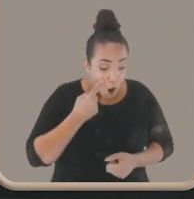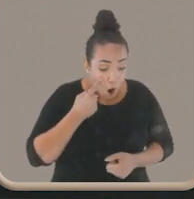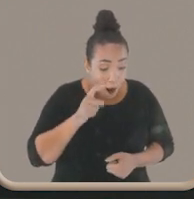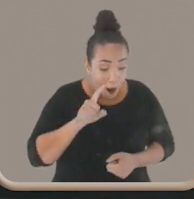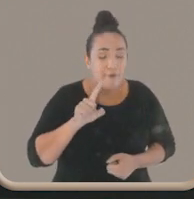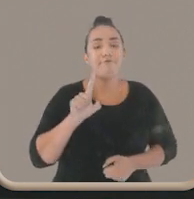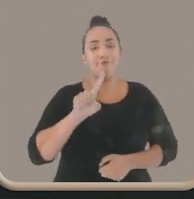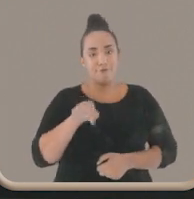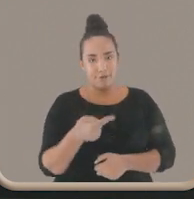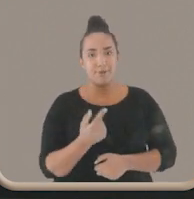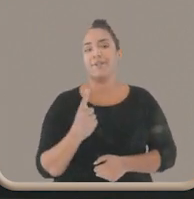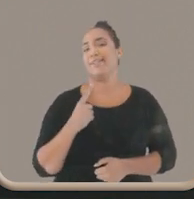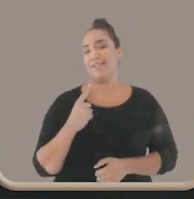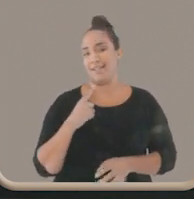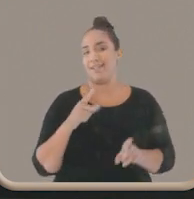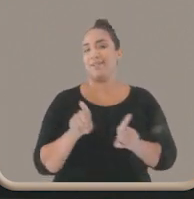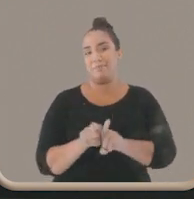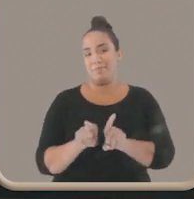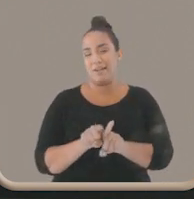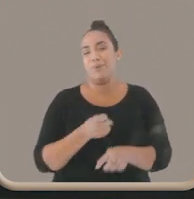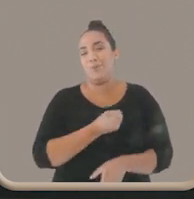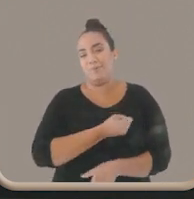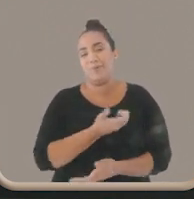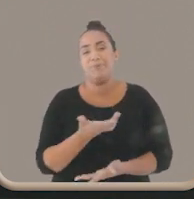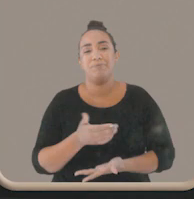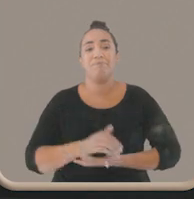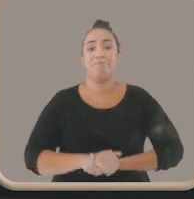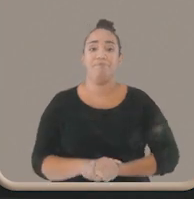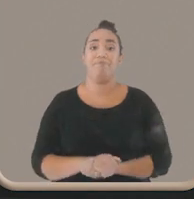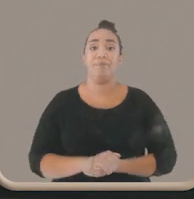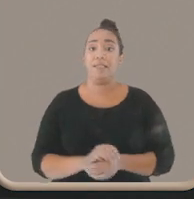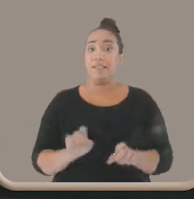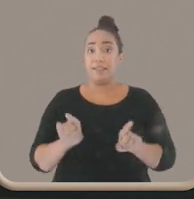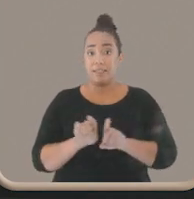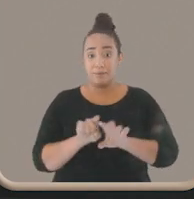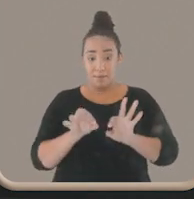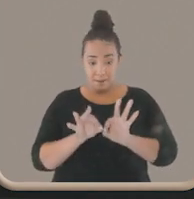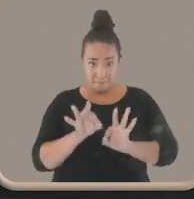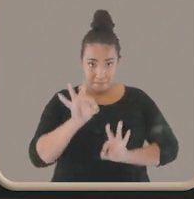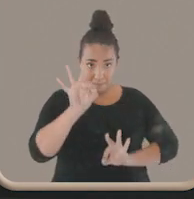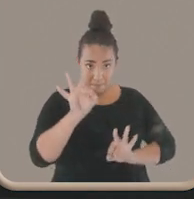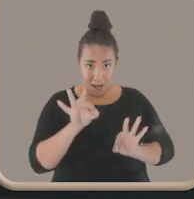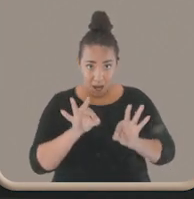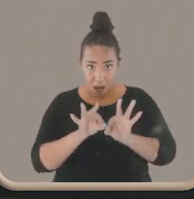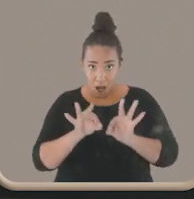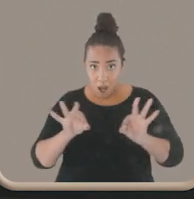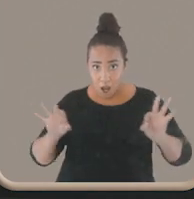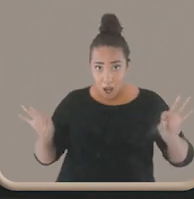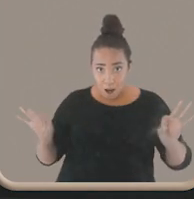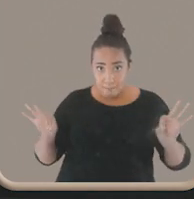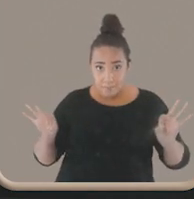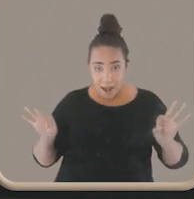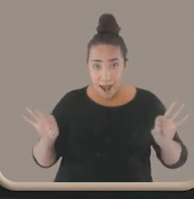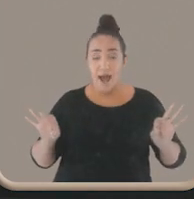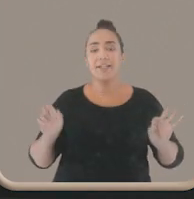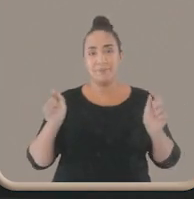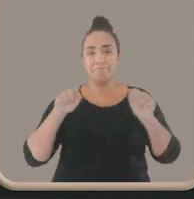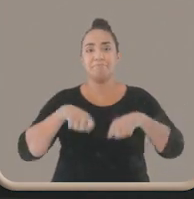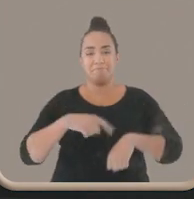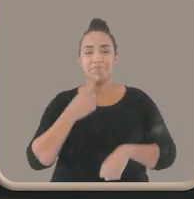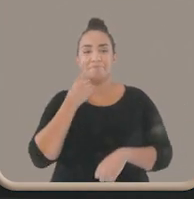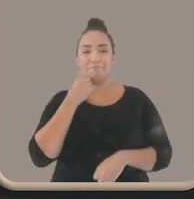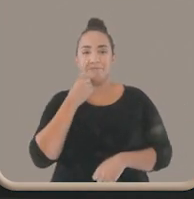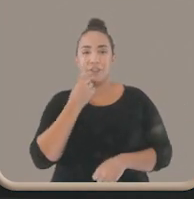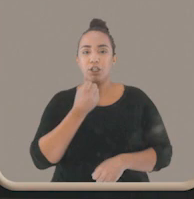pesando, também utilizamos números decimais. Quando vamos medir o comprimento de alguma coisa,